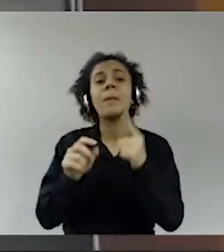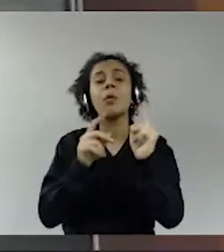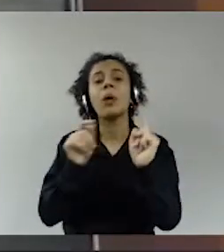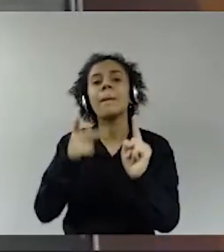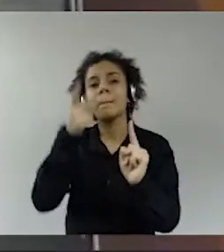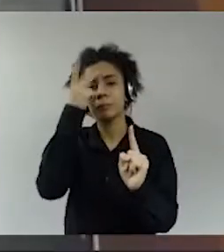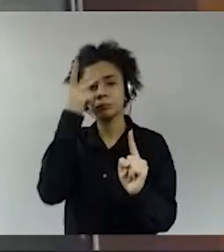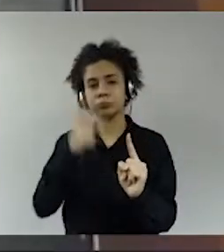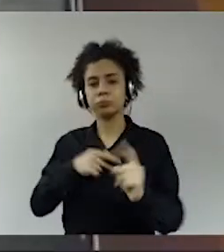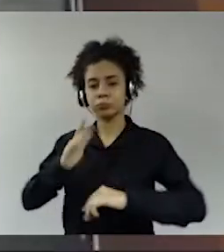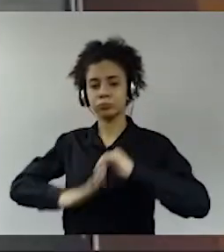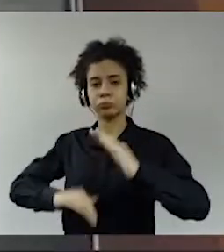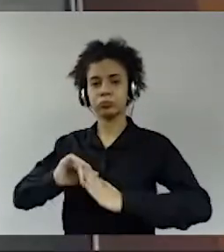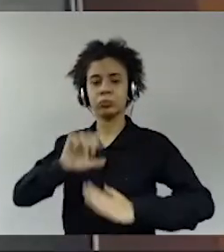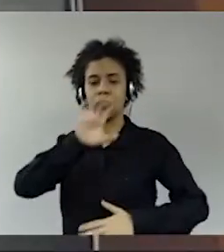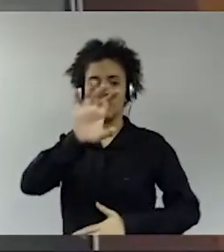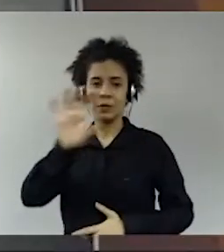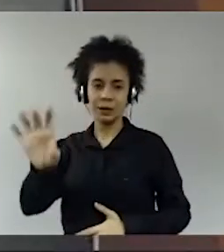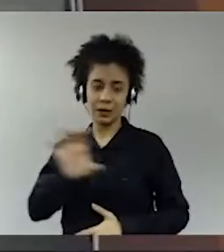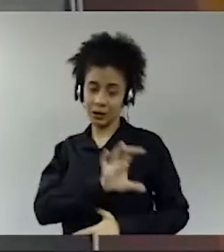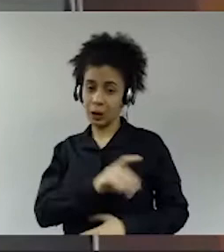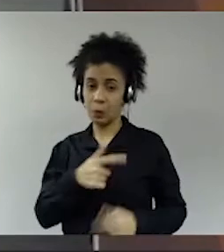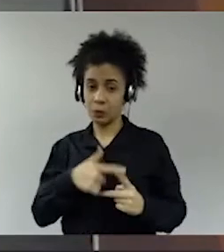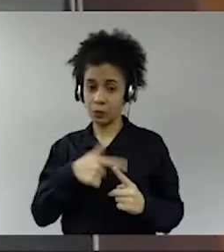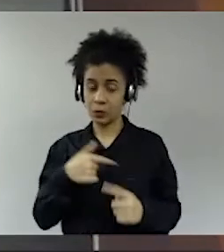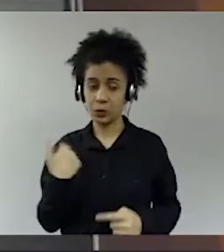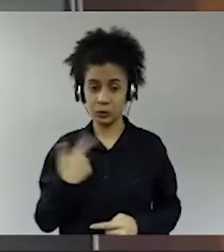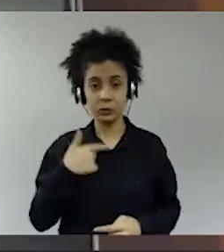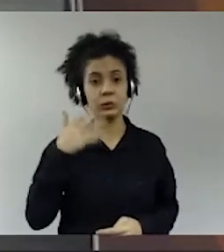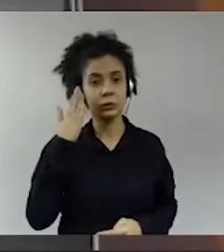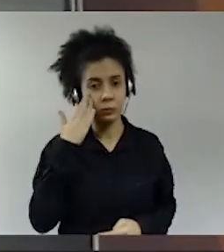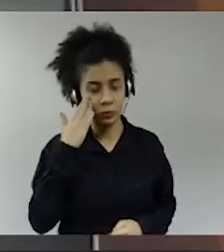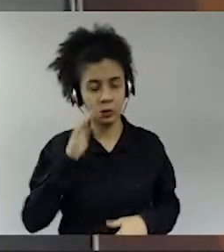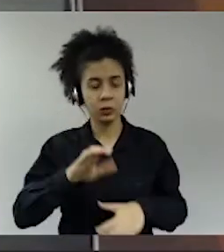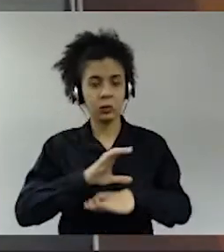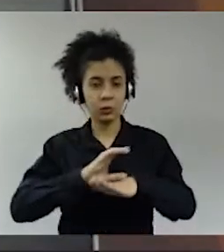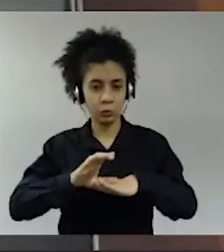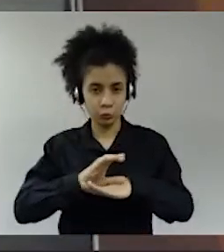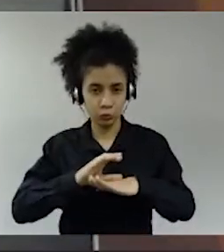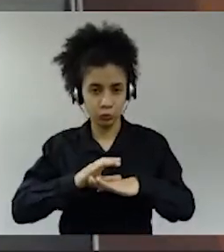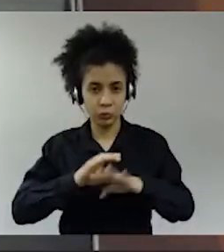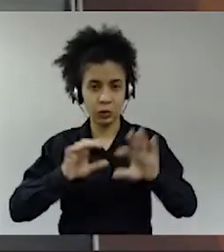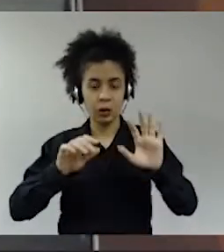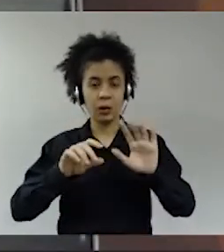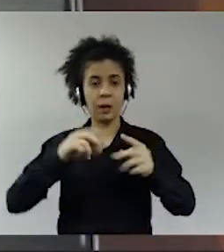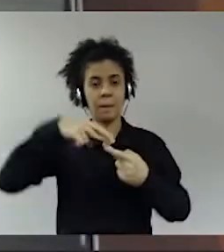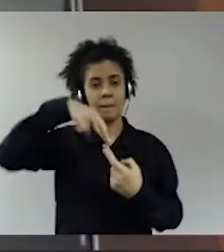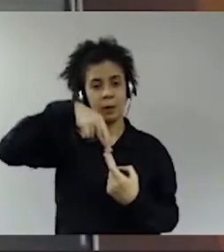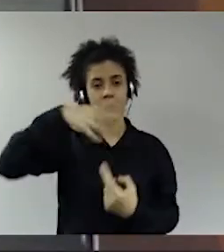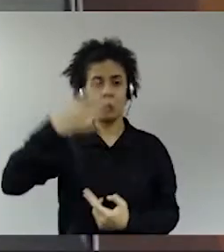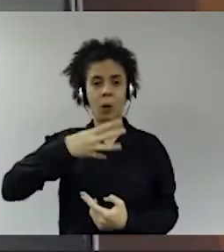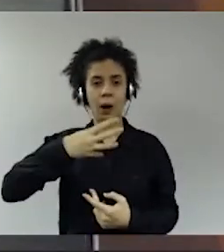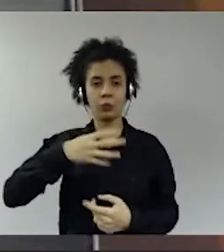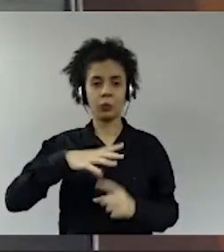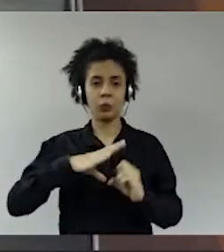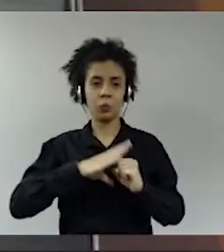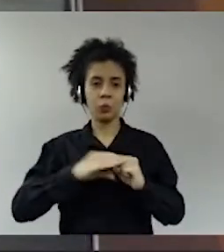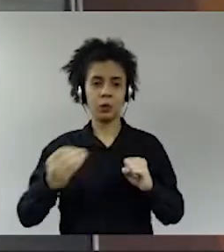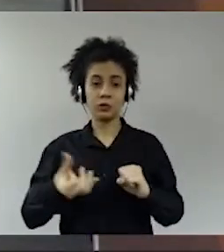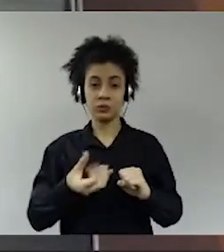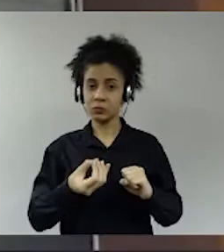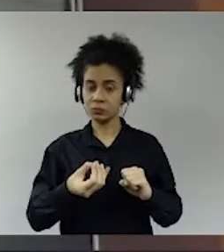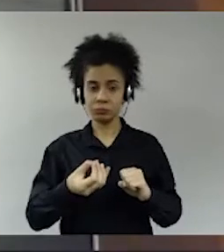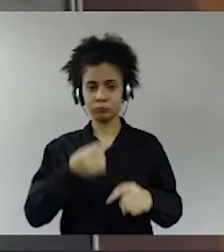autonomia dos entes federados. Todos nós sabemos que a Constituição, no parágrafo 4º do artigo 60,